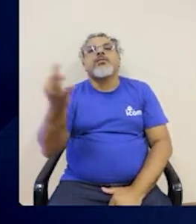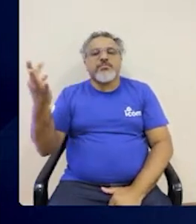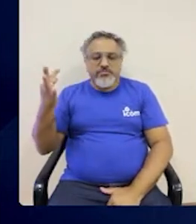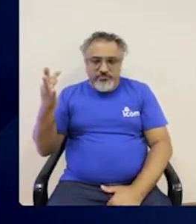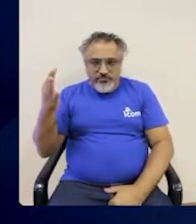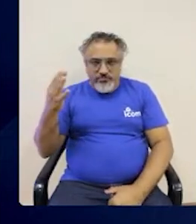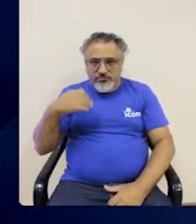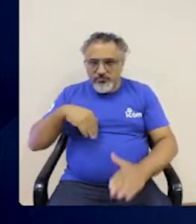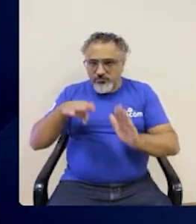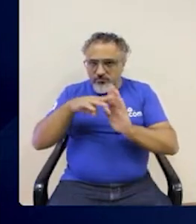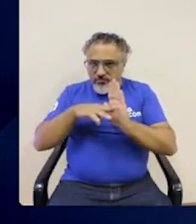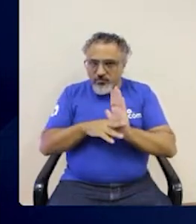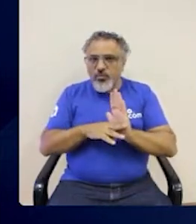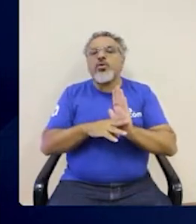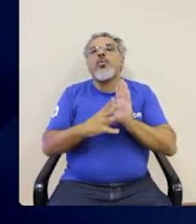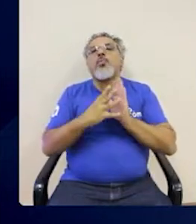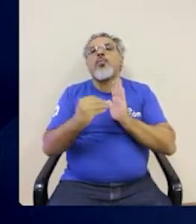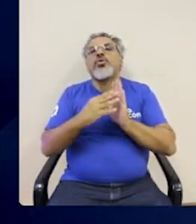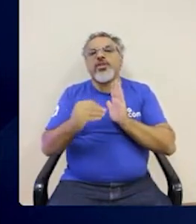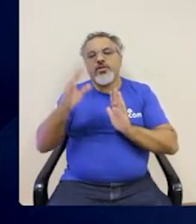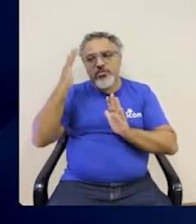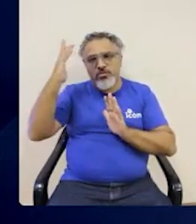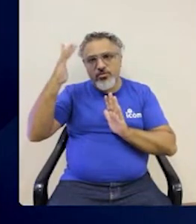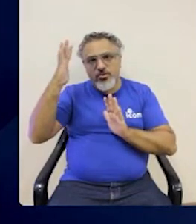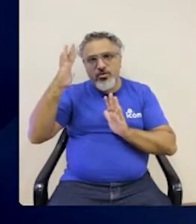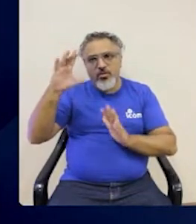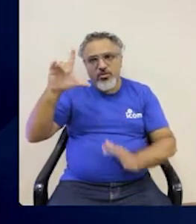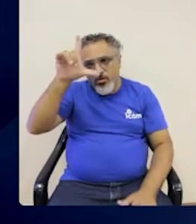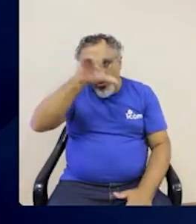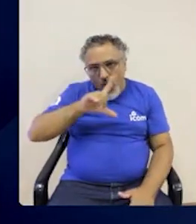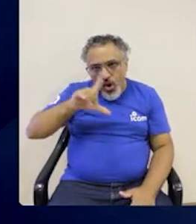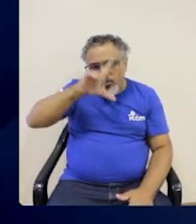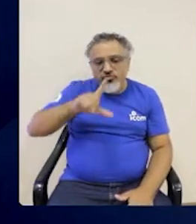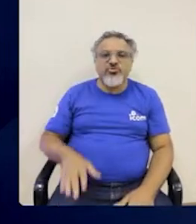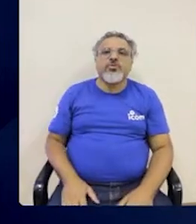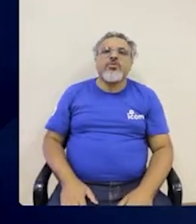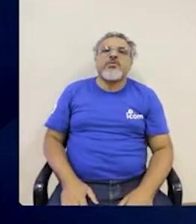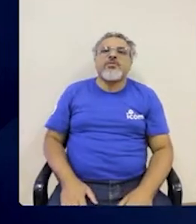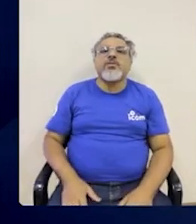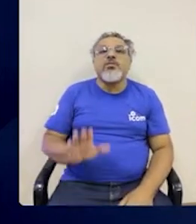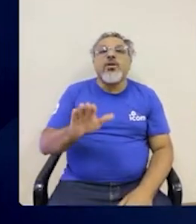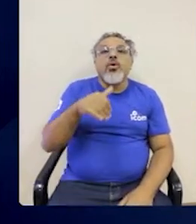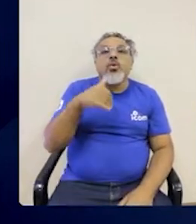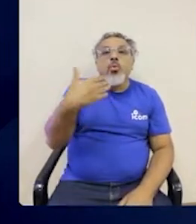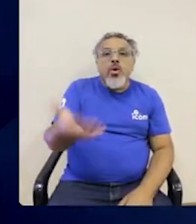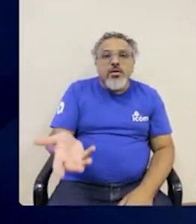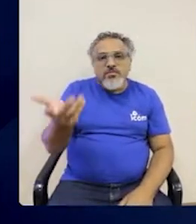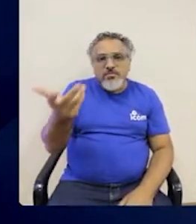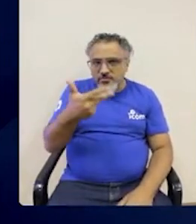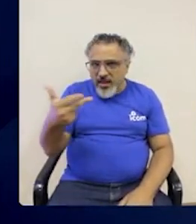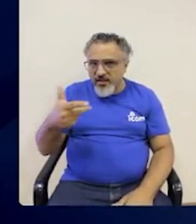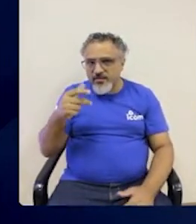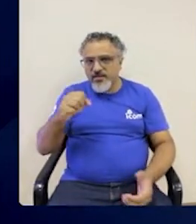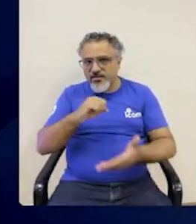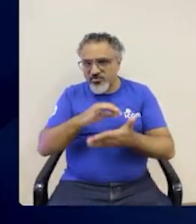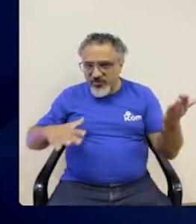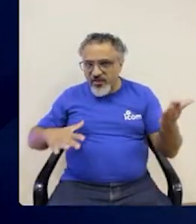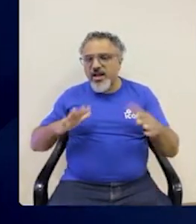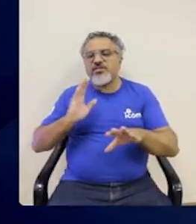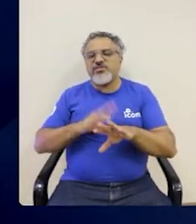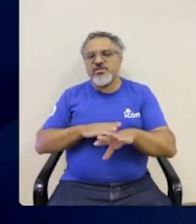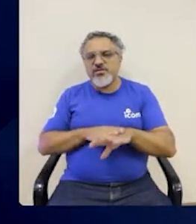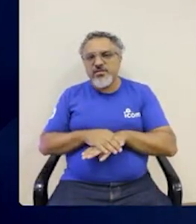desse programa por meio de um modelo teórico e lógico, ver o quanto das ações e das atividades